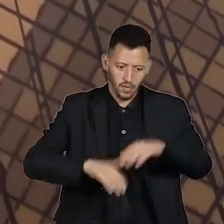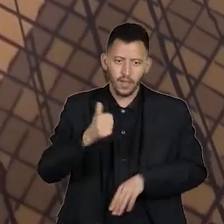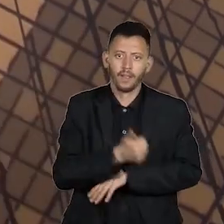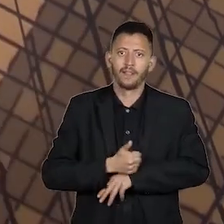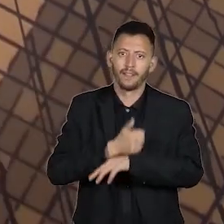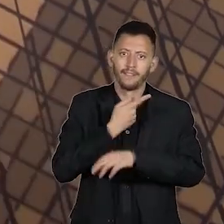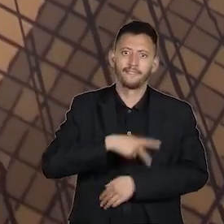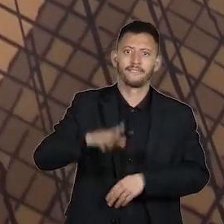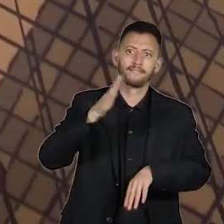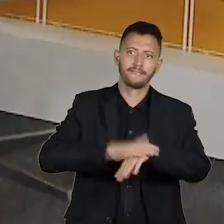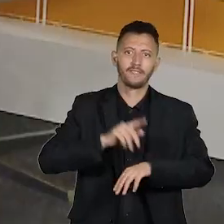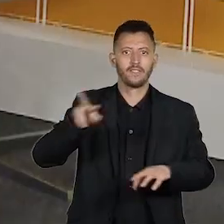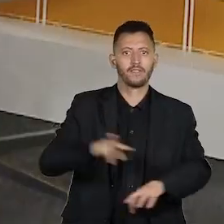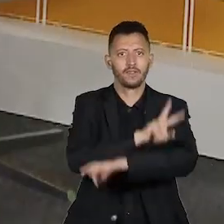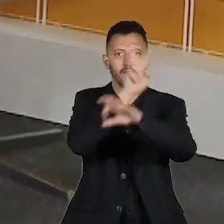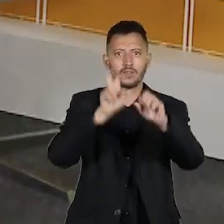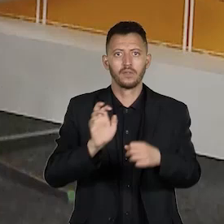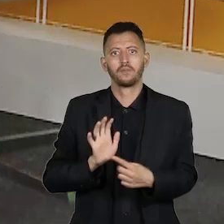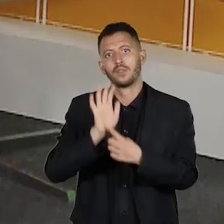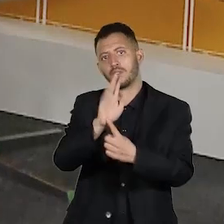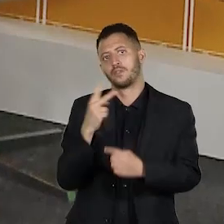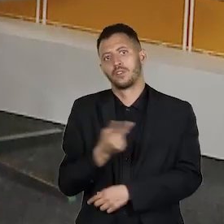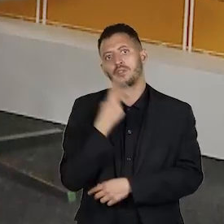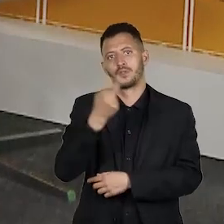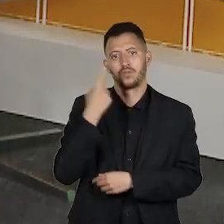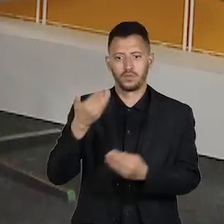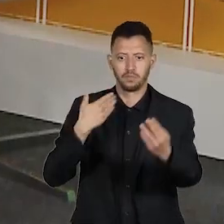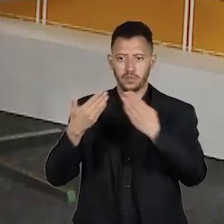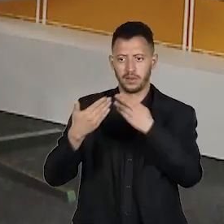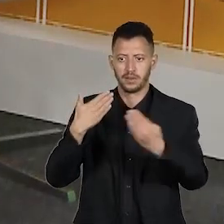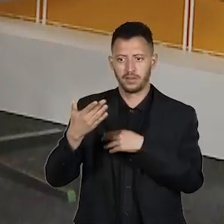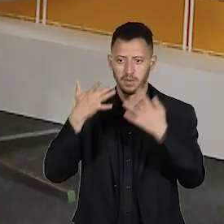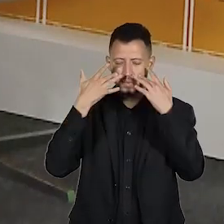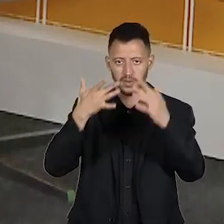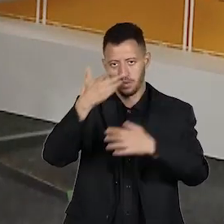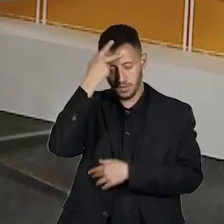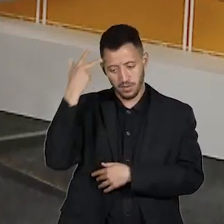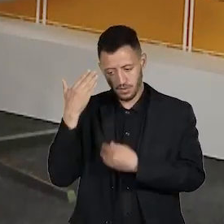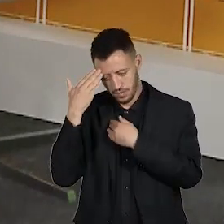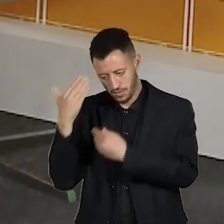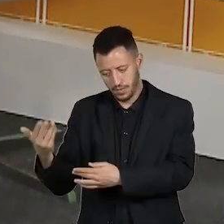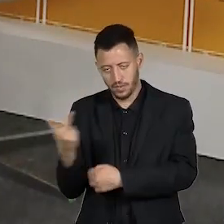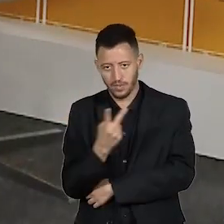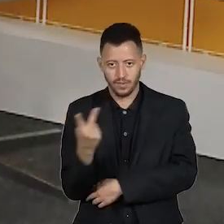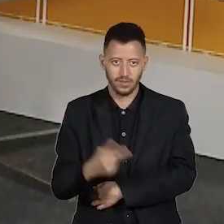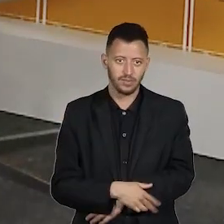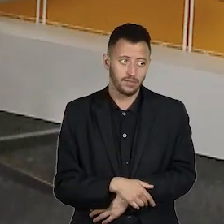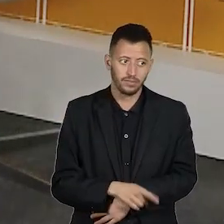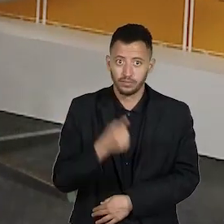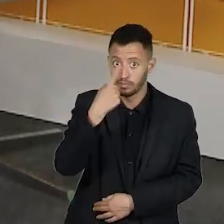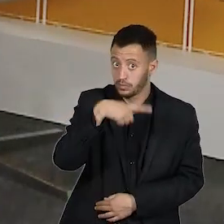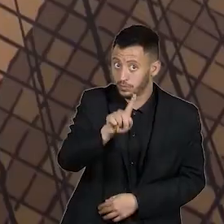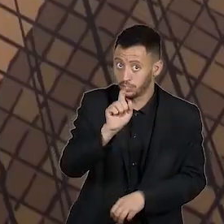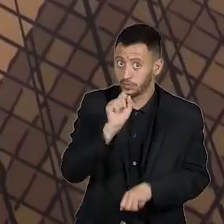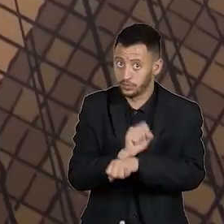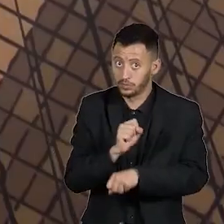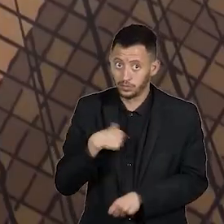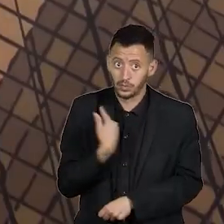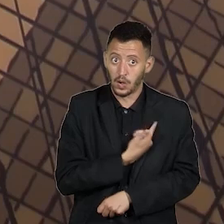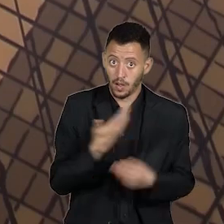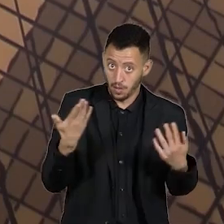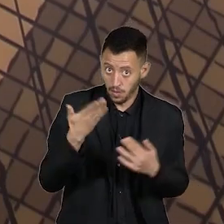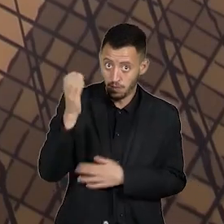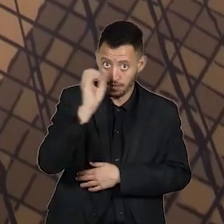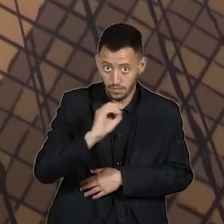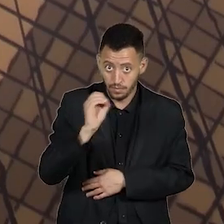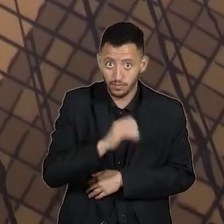de saúde do trabalhador sempre é um tema aqui do nosso roda de conversa. Muito obrigada pela presença dos dois. Obrigada. E você não saia